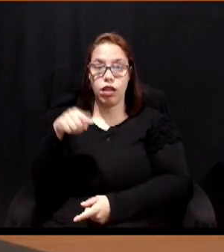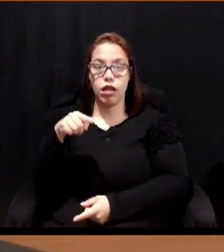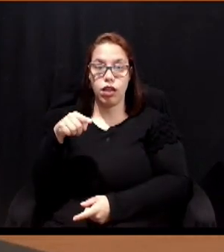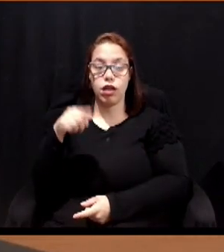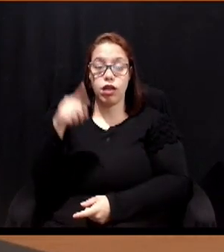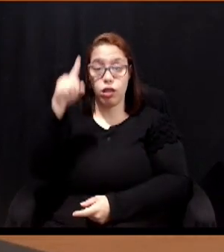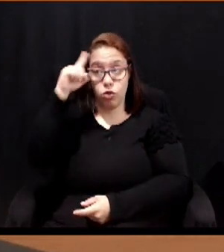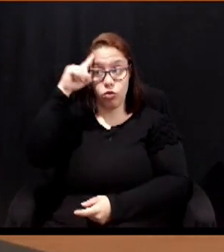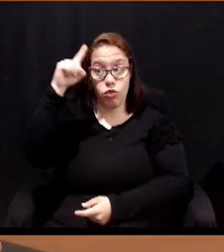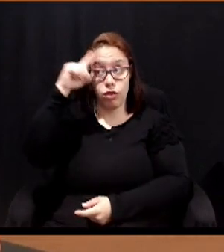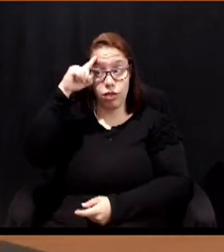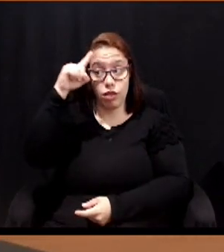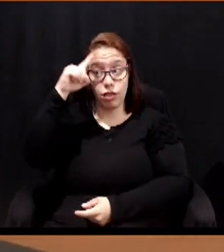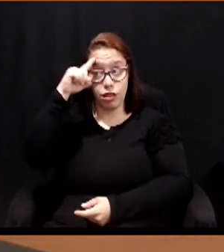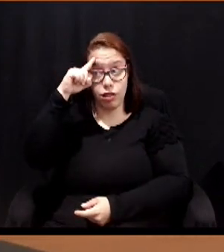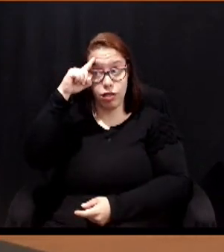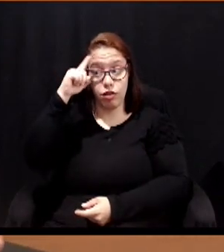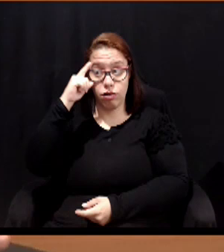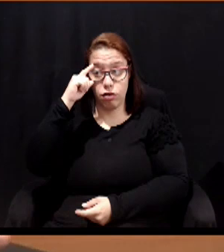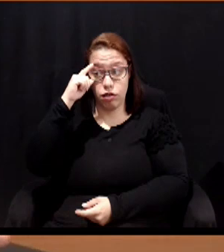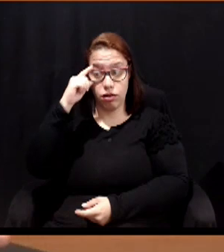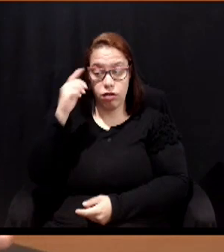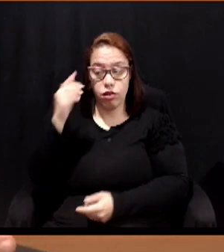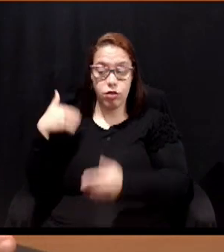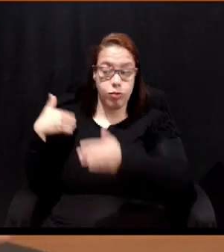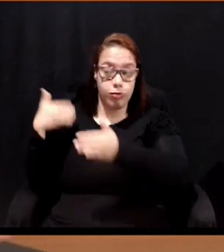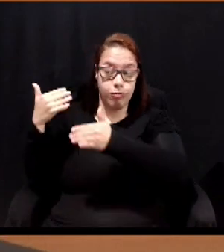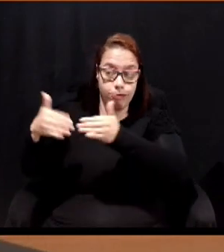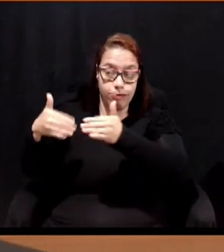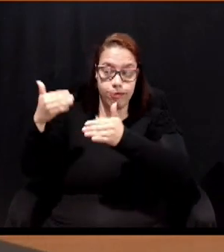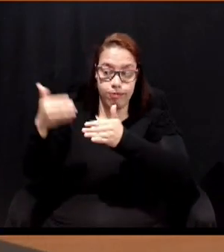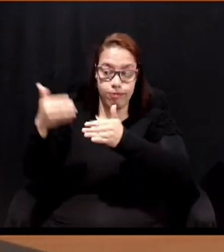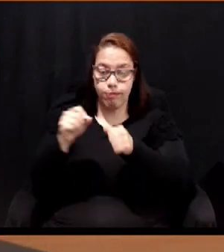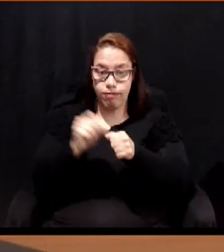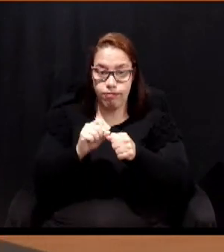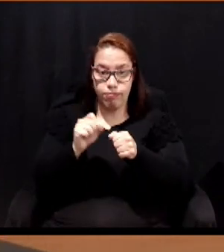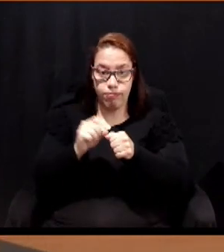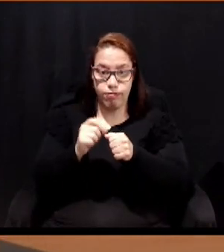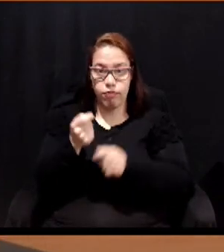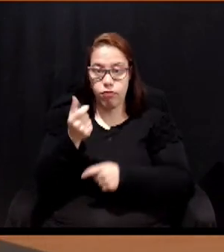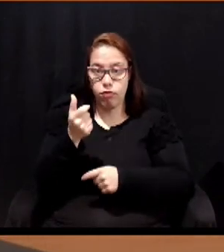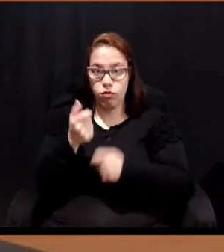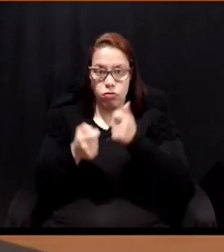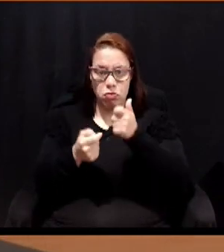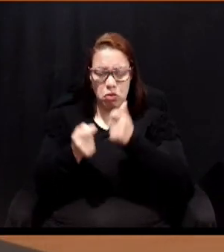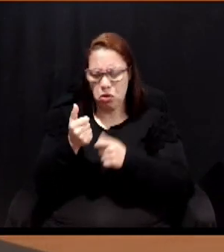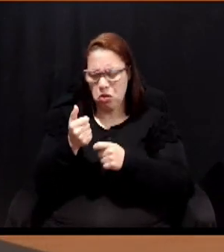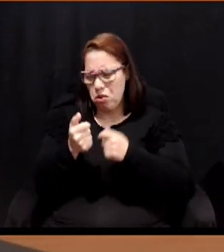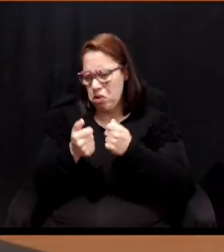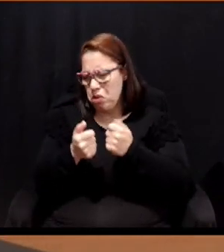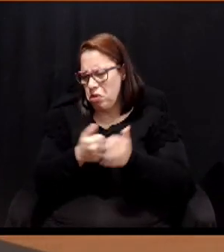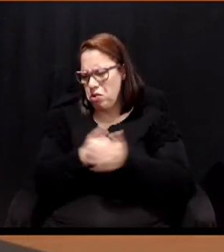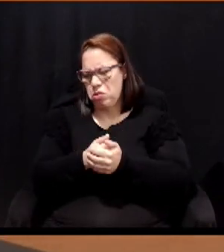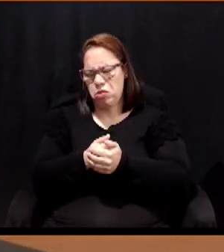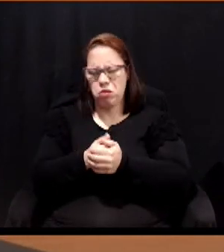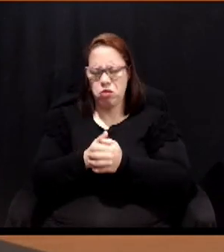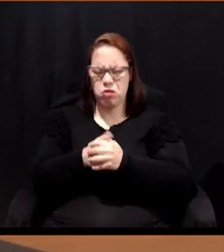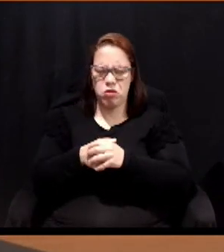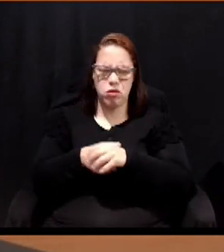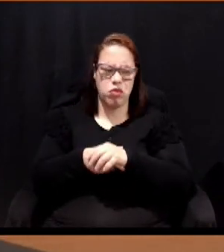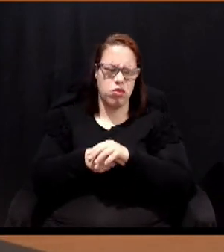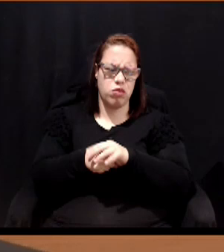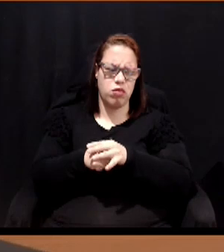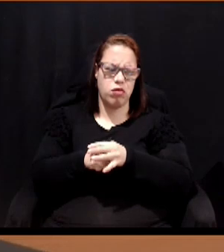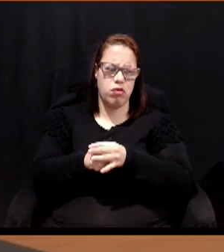Né? E de lá para cá foi feito muito pouco mesmo. Né? Então, nós temos